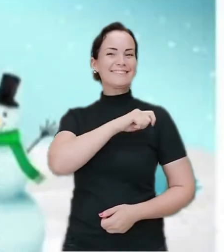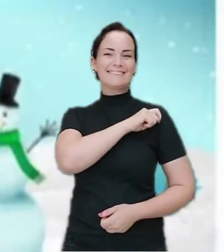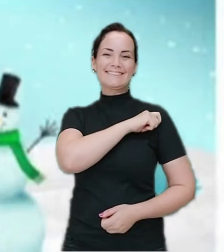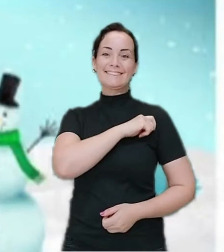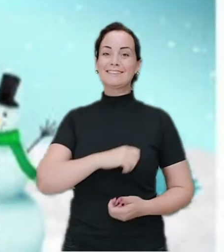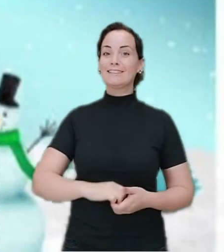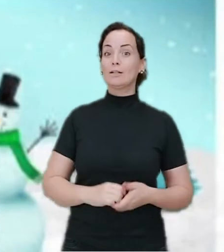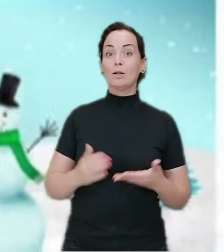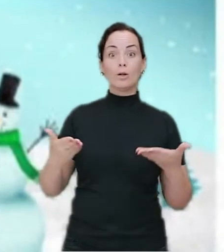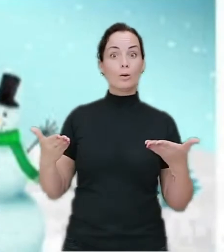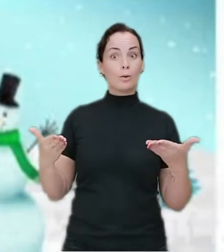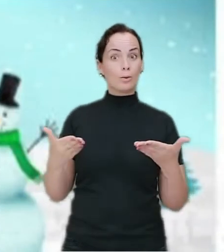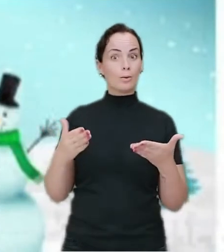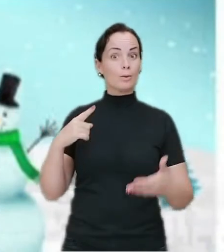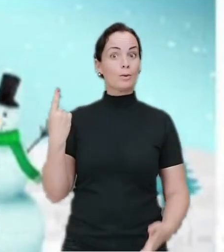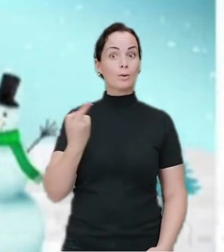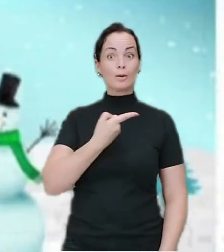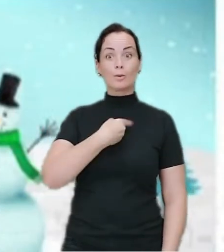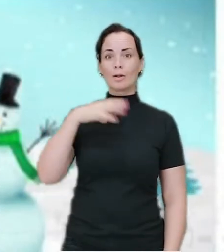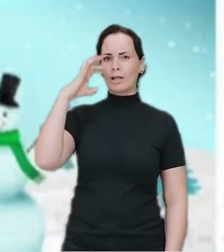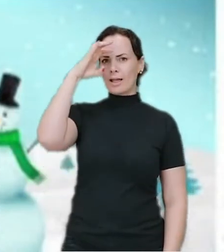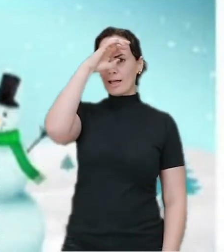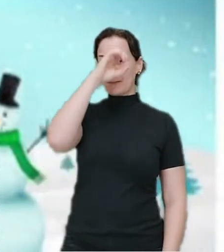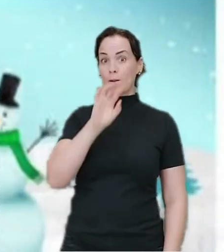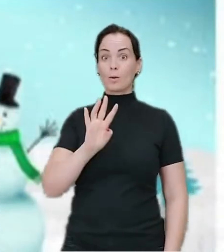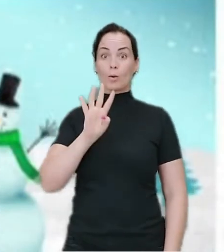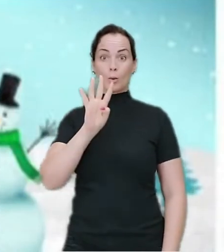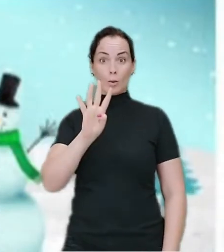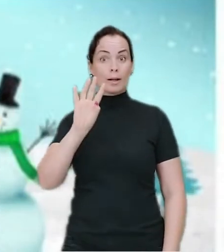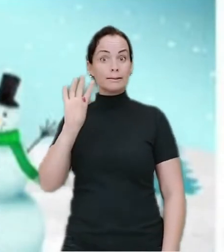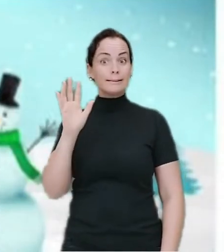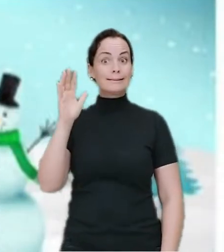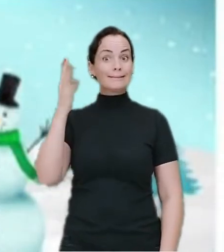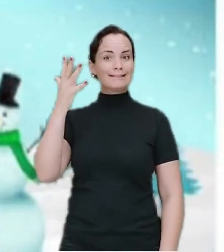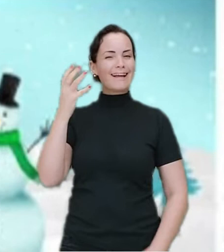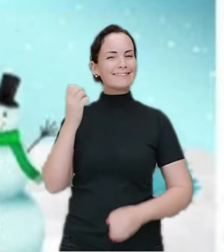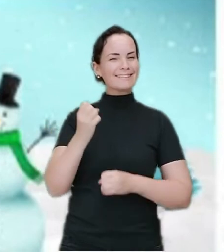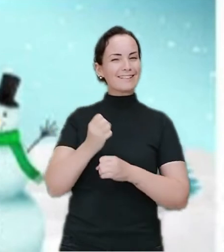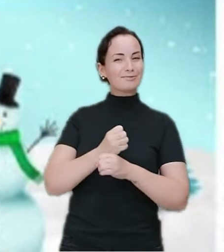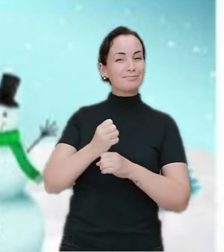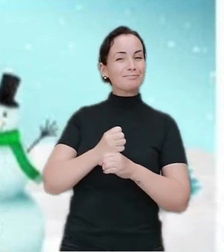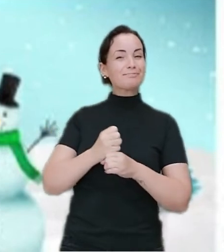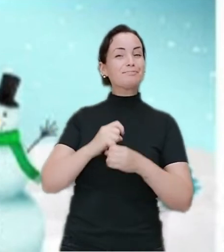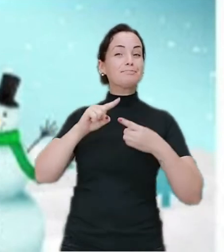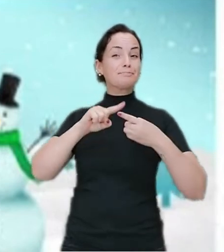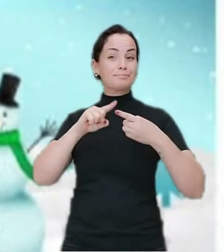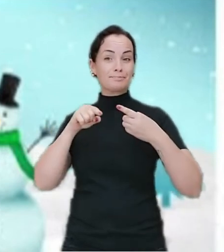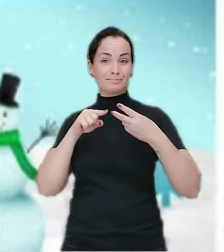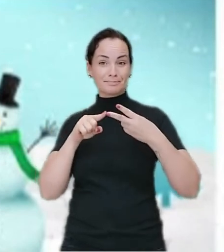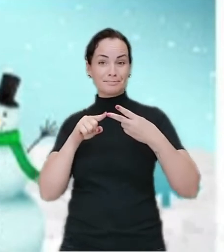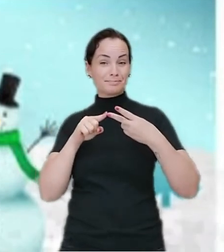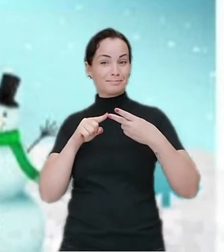students. E hoje aprendemos as four seasons of the year. Quais são elas mesmo?